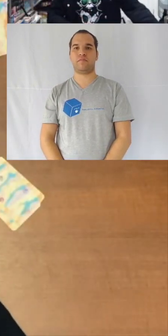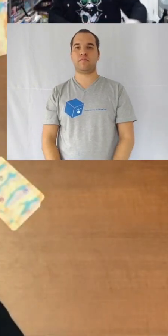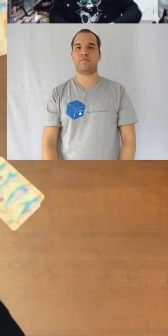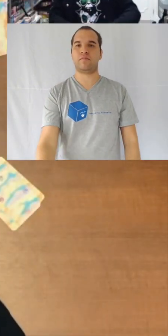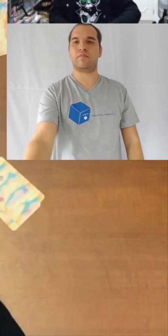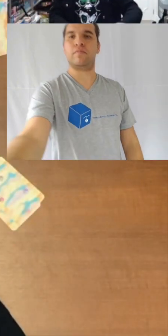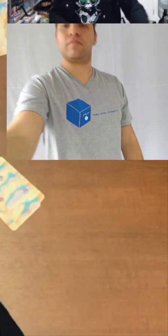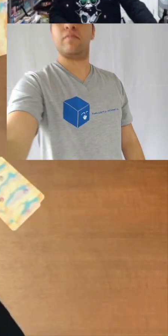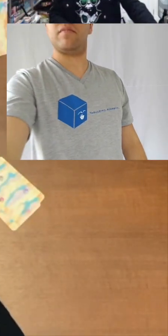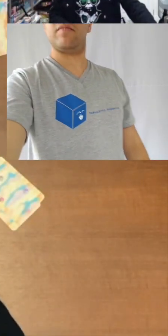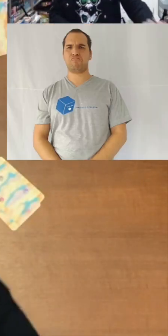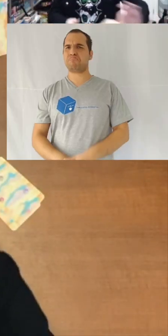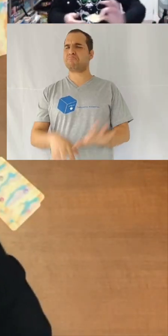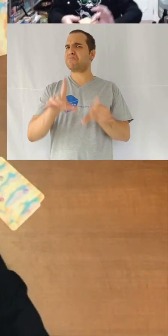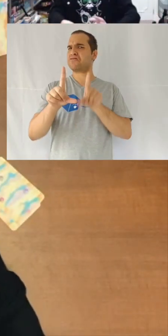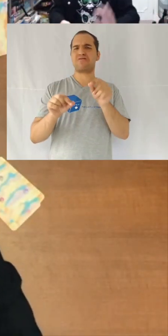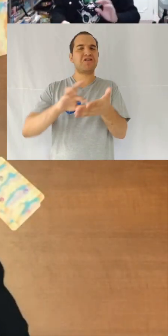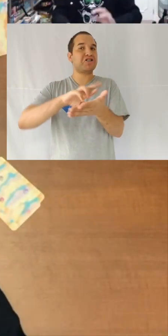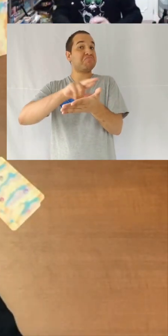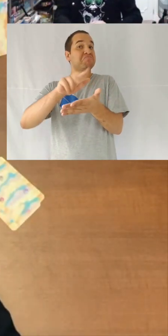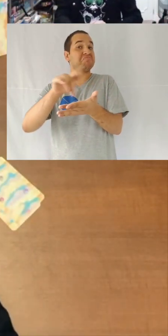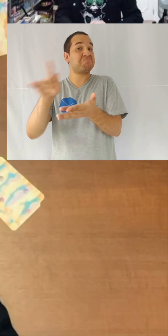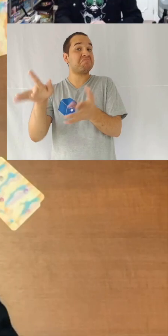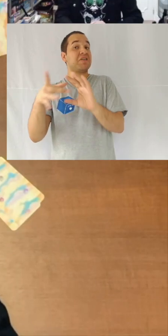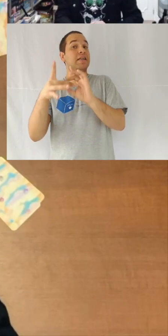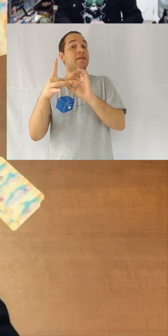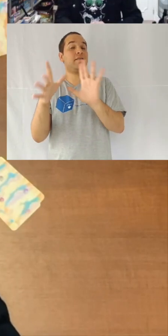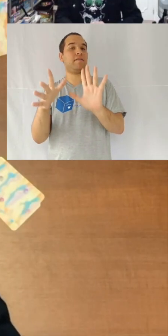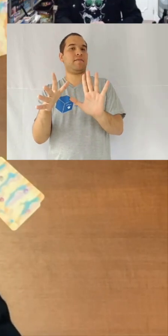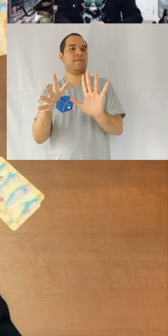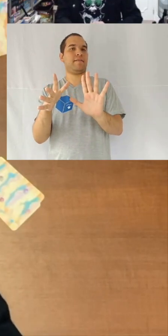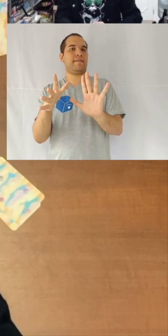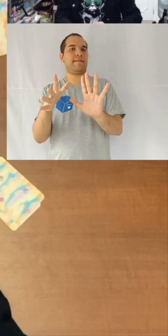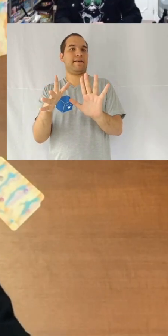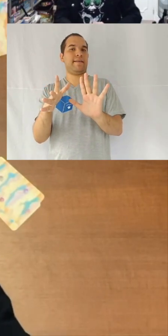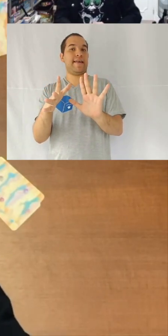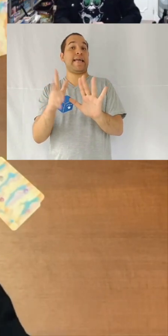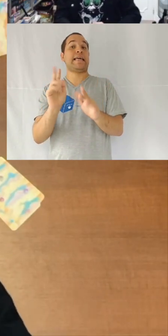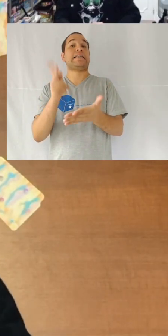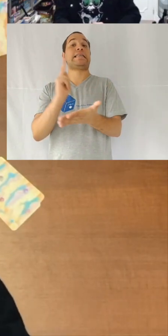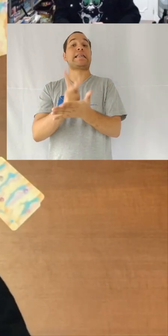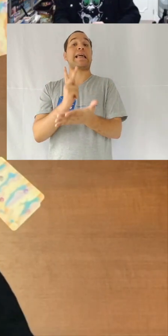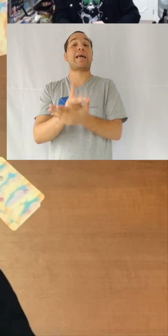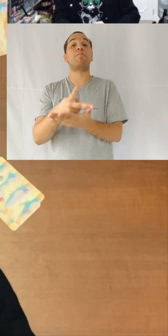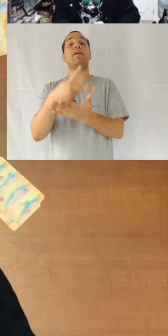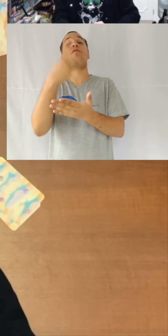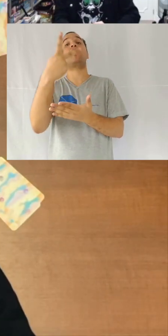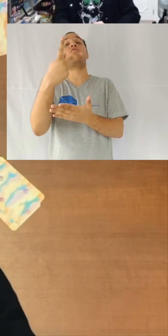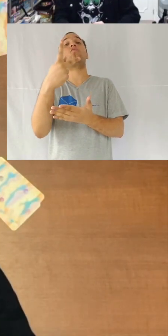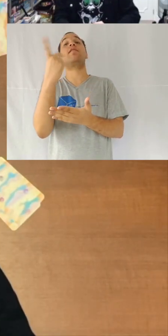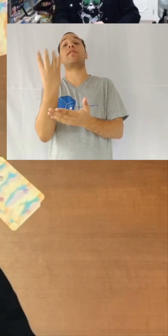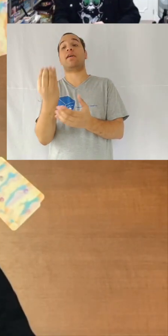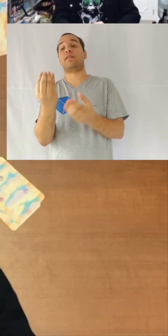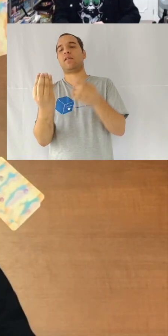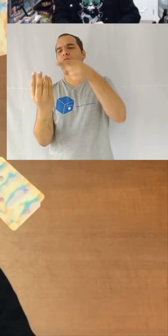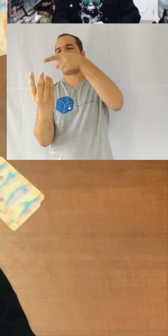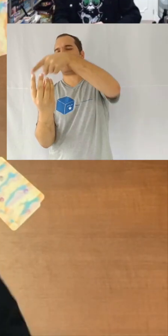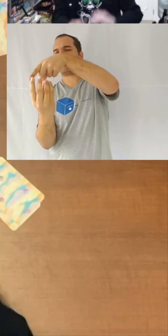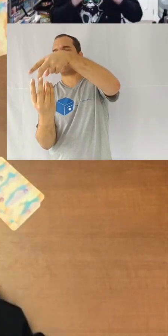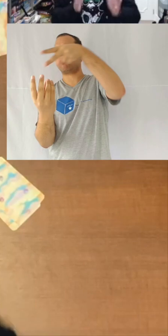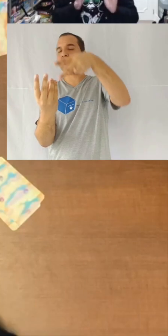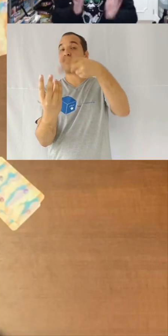simplesmente, em vez de baixar ela aberta, você baixa ela diretamente fechada e daí ela fica sem efeito nenhum.